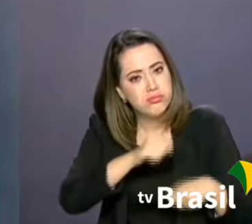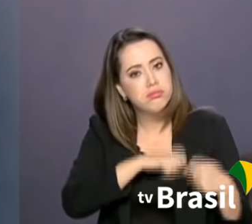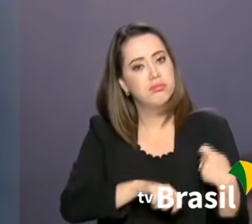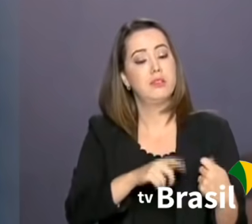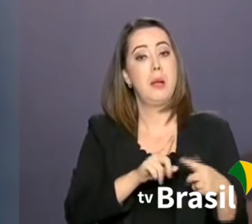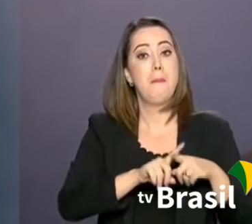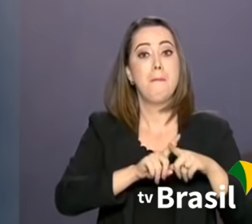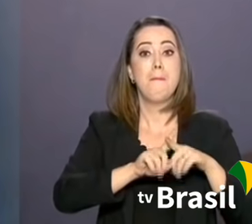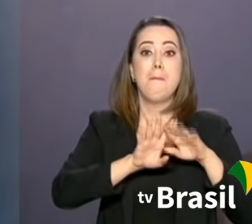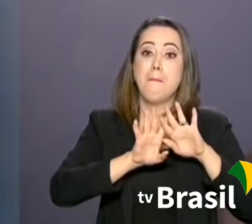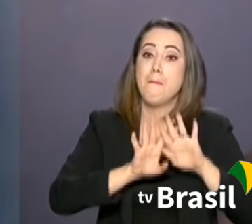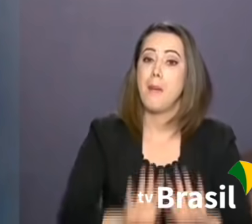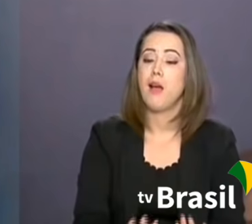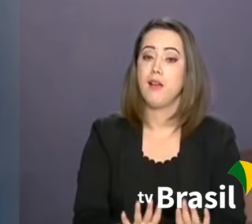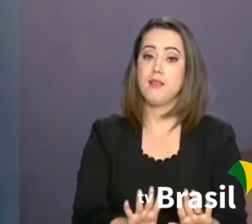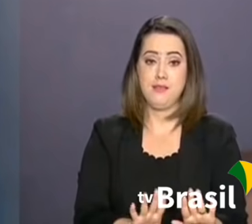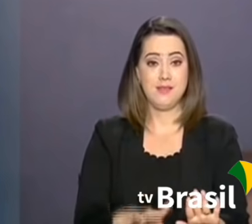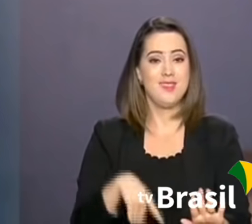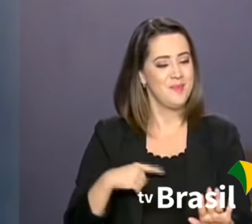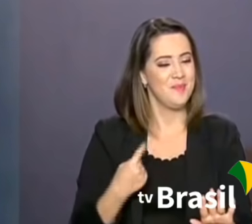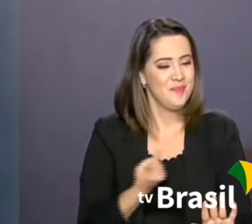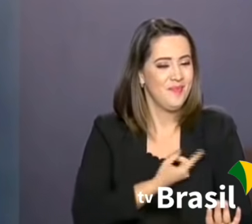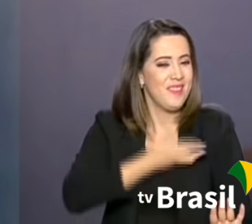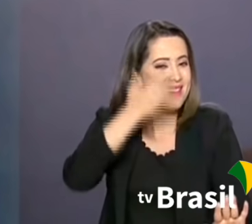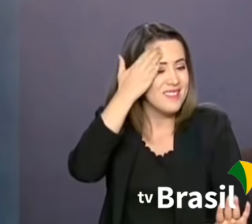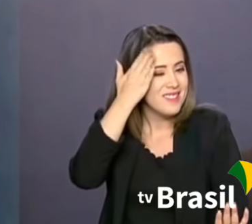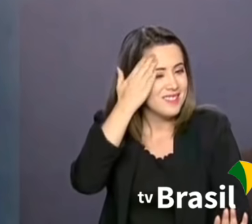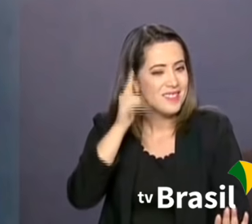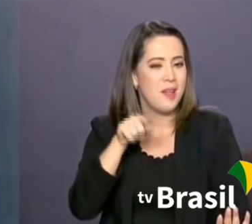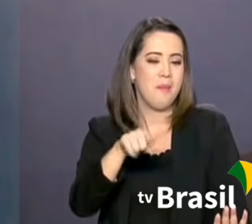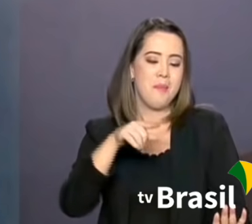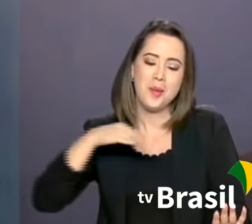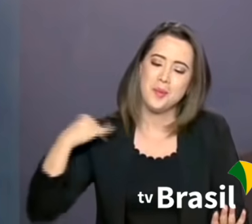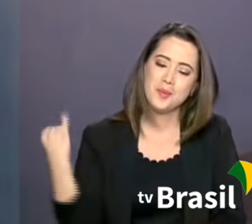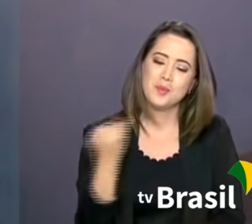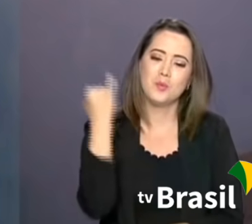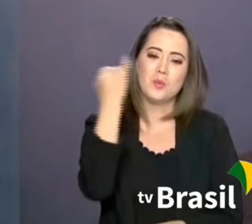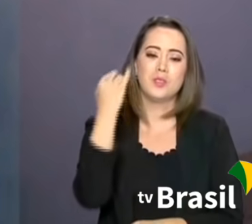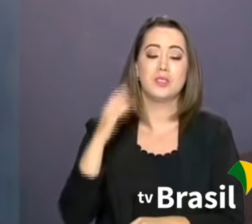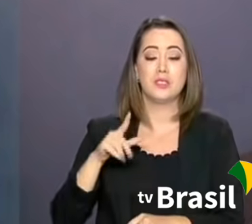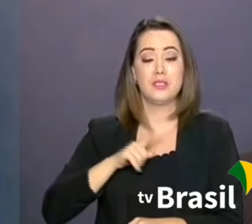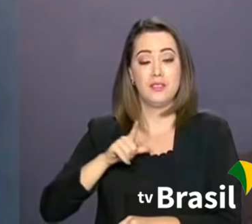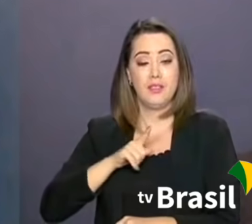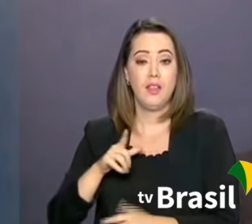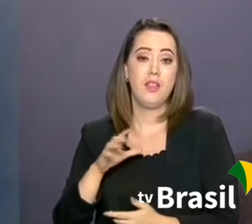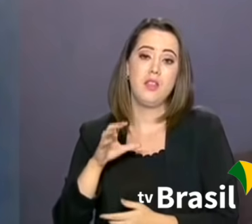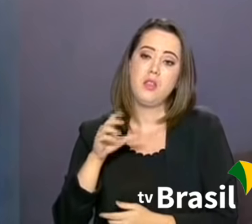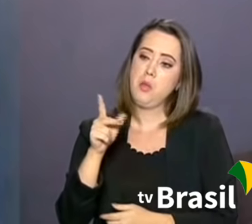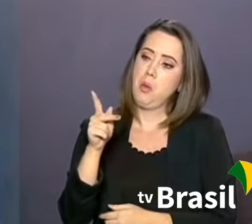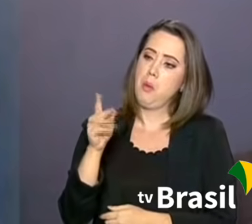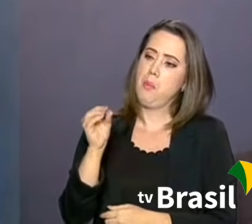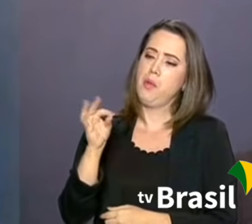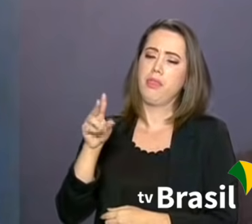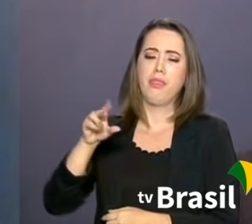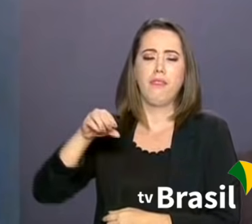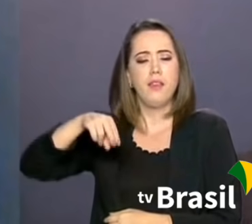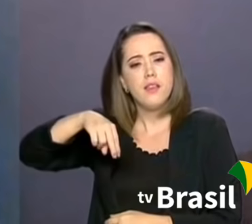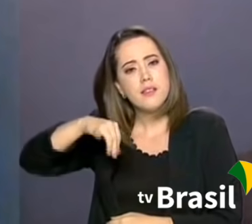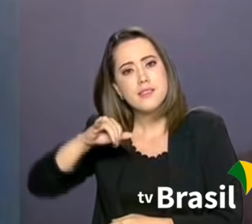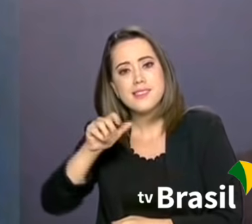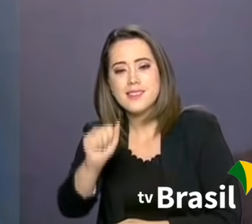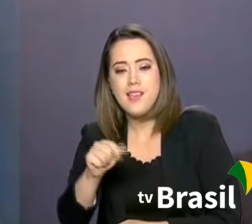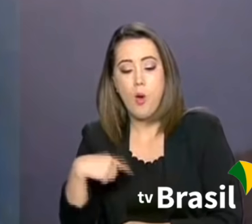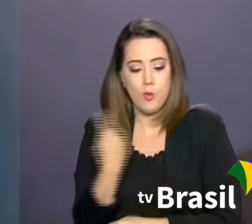sabia do potencial que temos, bem como do outro potencial muito maior, que é o desse